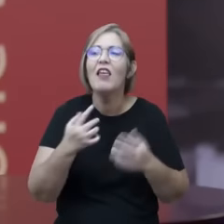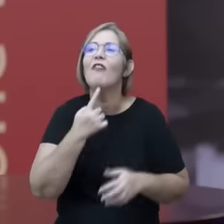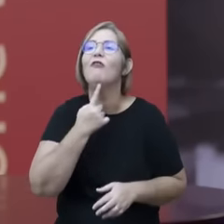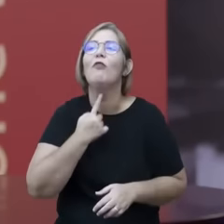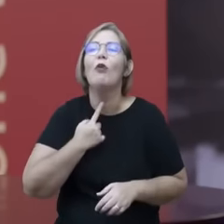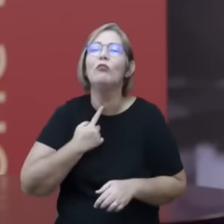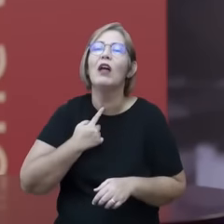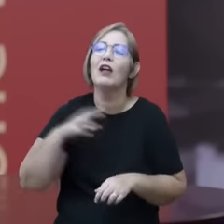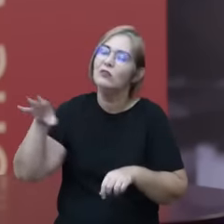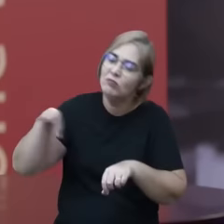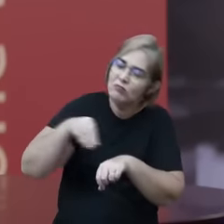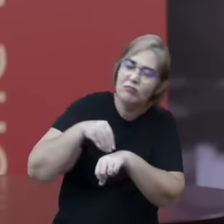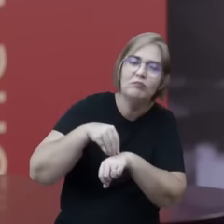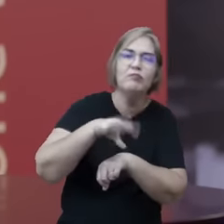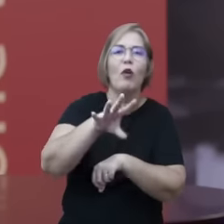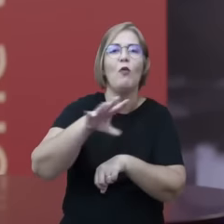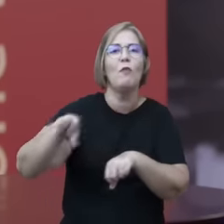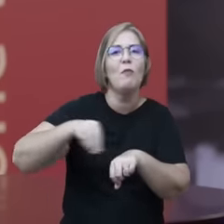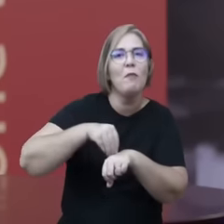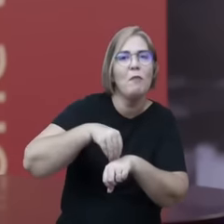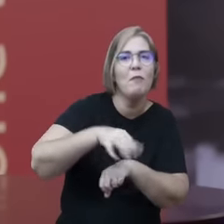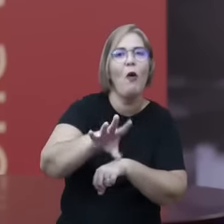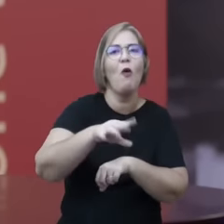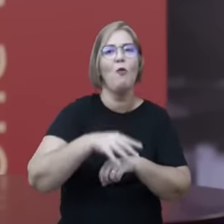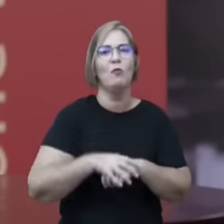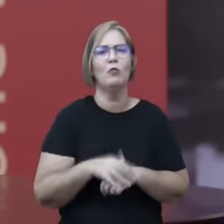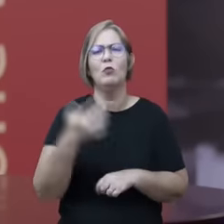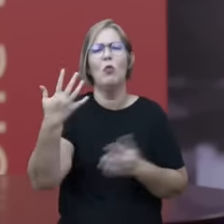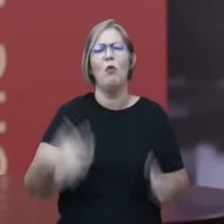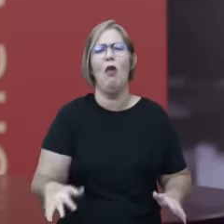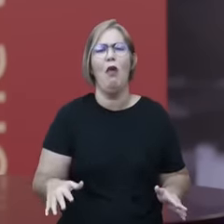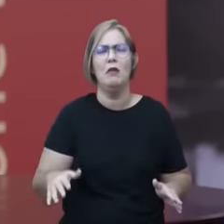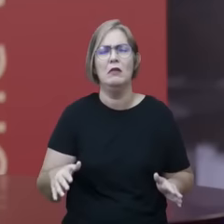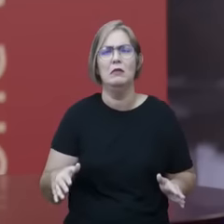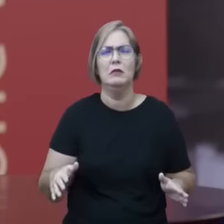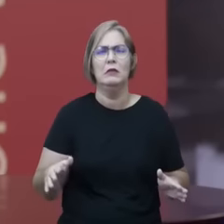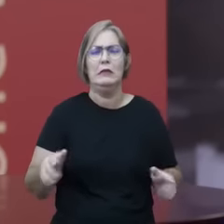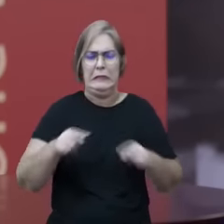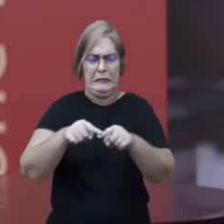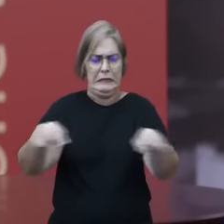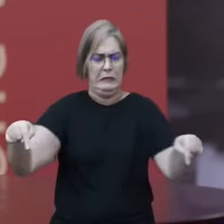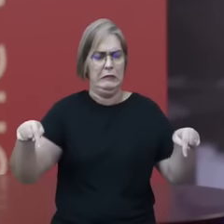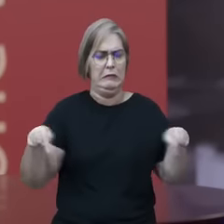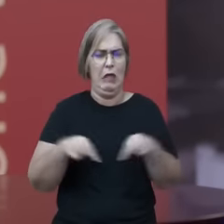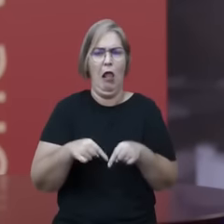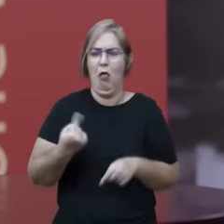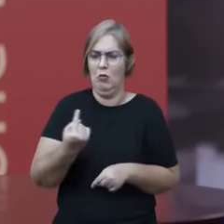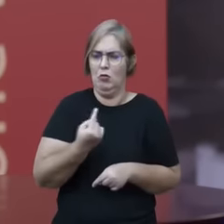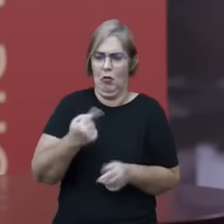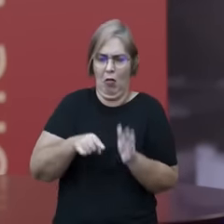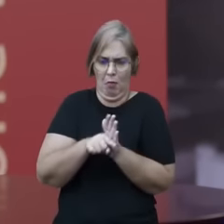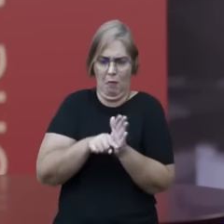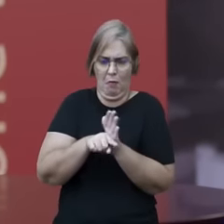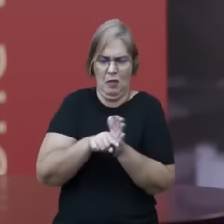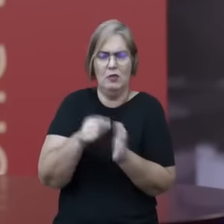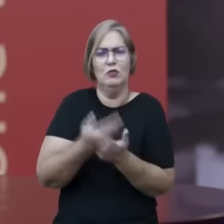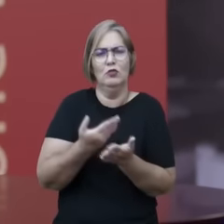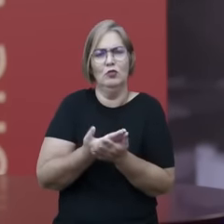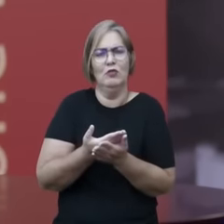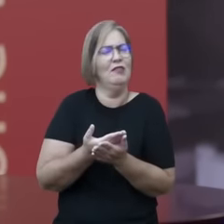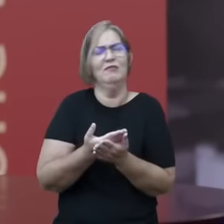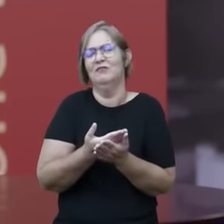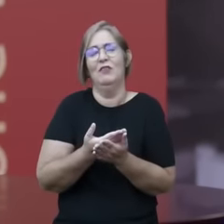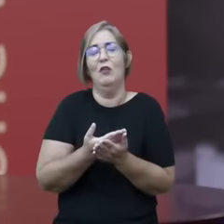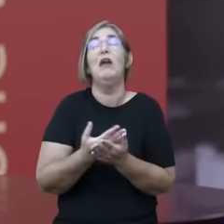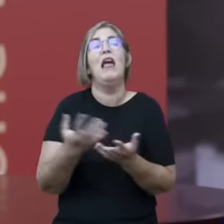conhecimento, né? ele não quer ficar fechado só, mas ele quer, ele quer, tem o momento de pesquisar, mas tem o momento de compartilhar.